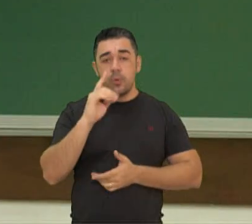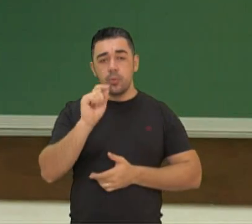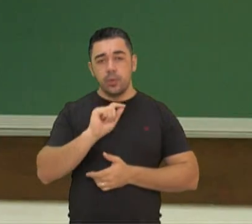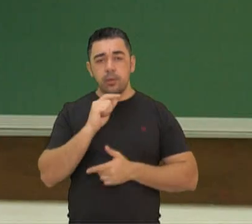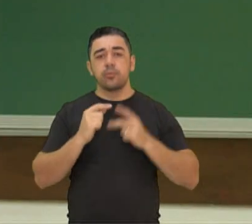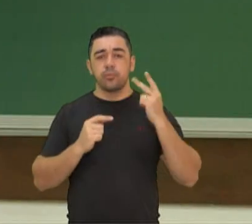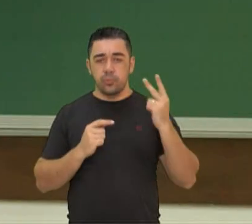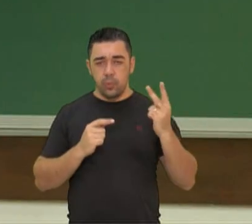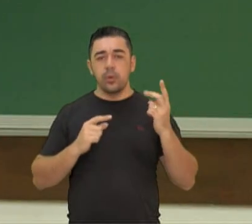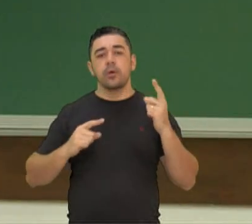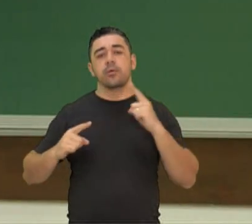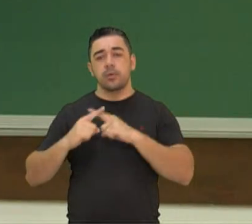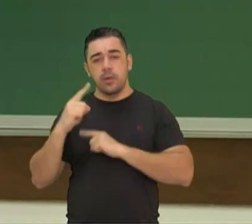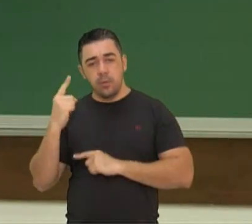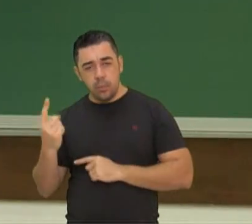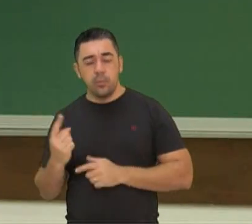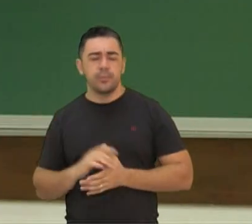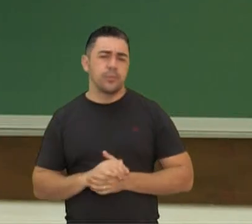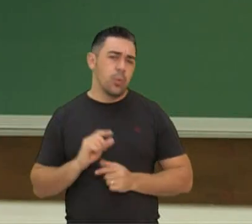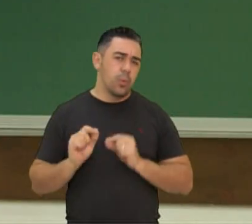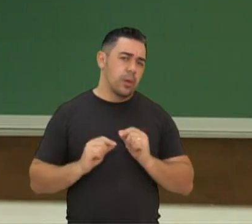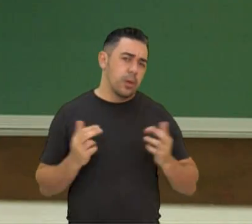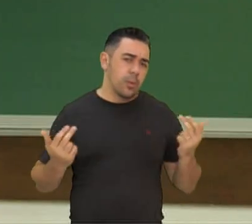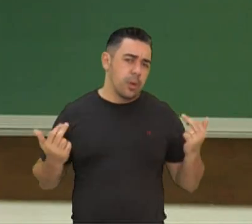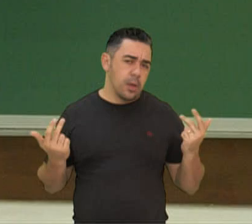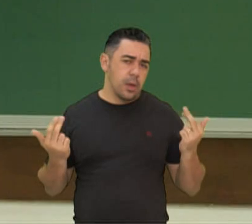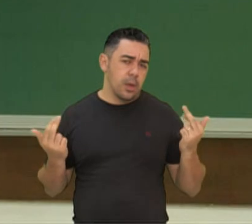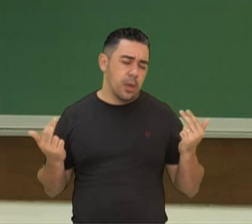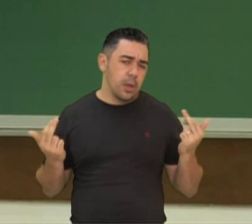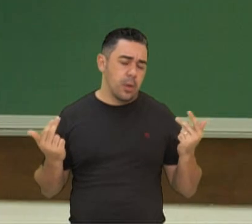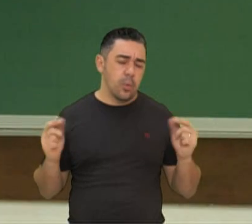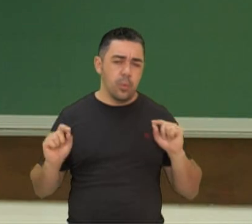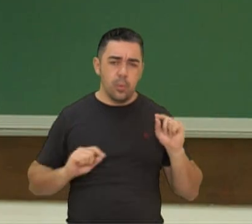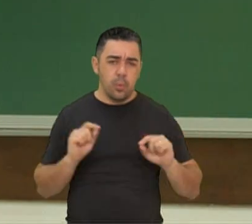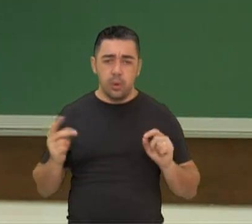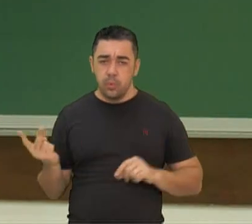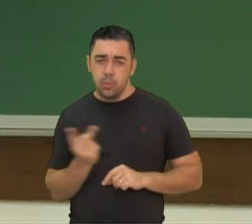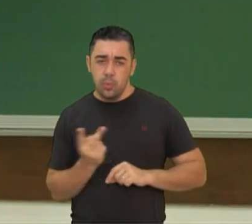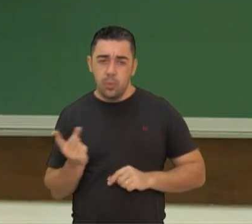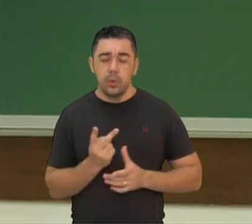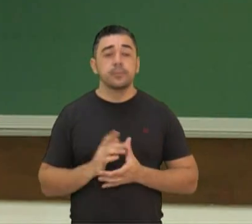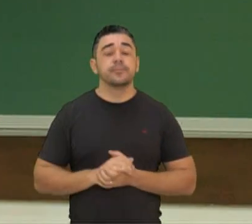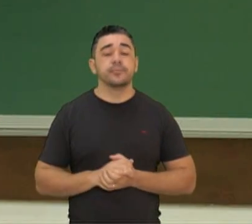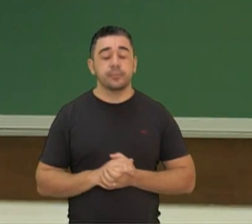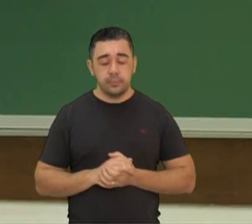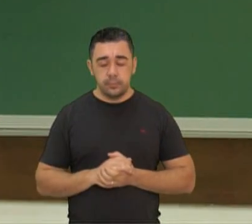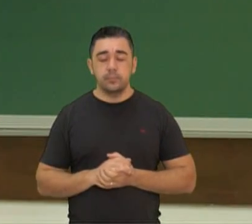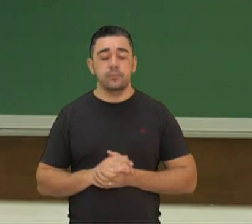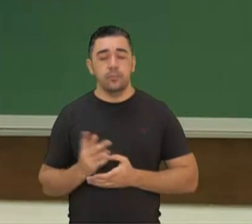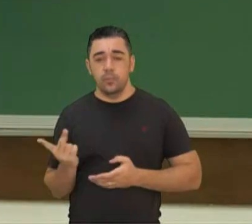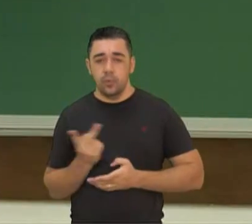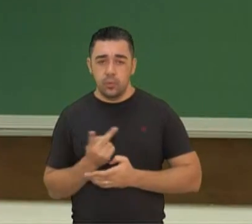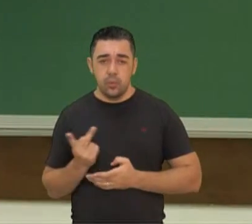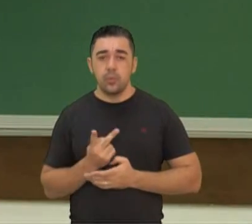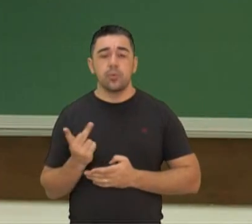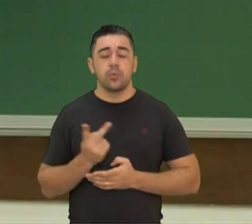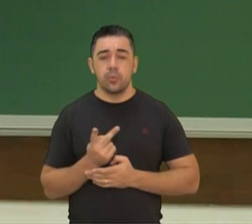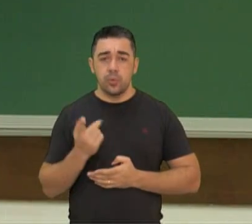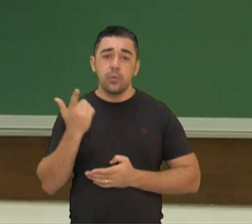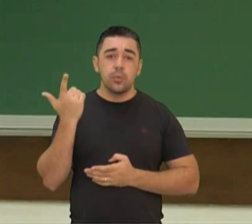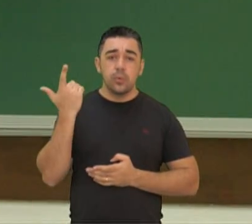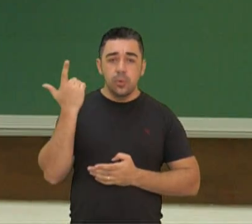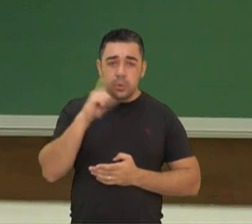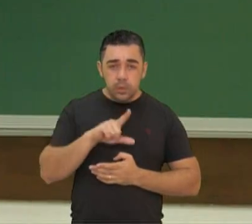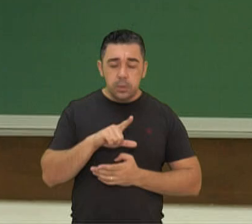2-1. O que há em comum, o que é igual entre os dois times é o fato de que para ambos, ou seja, para os